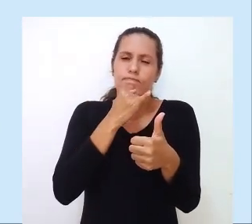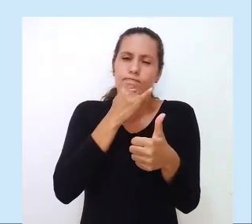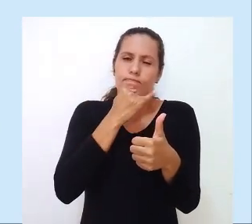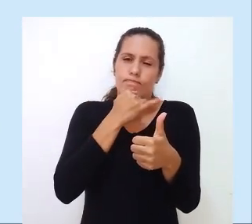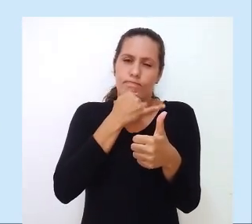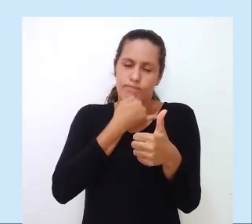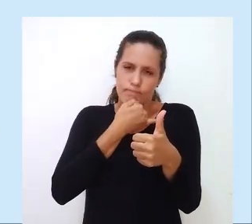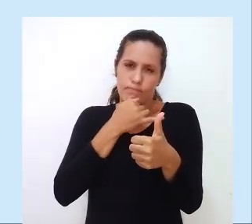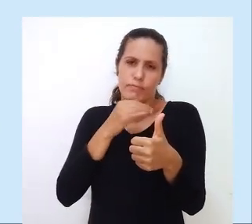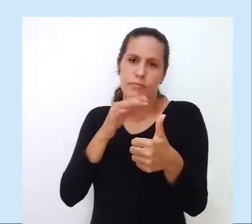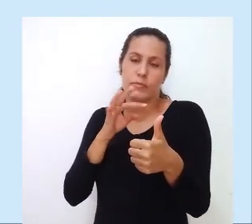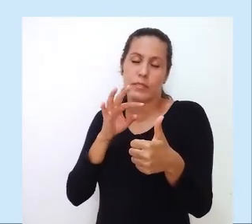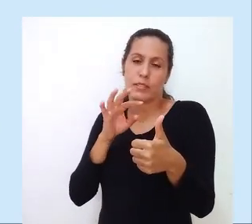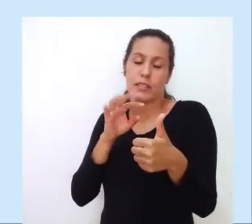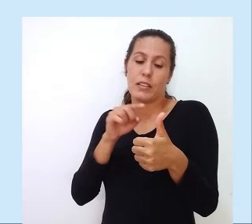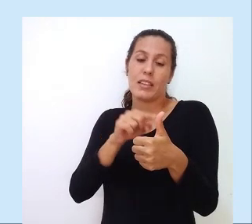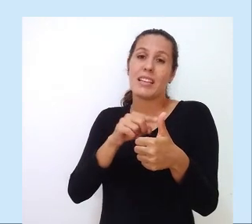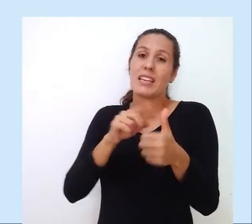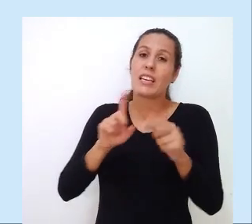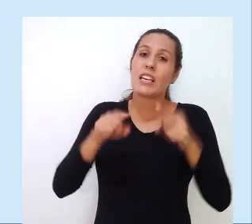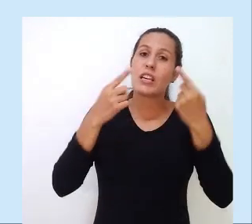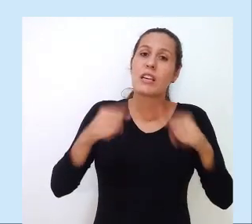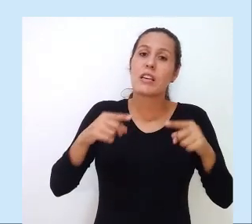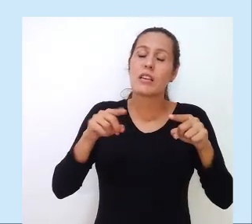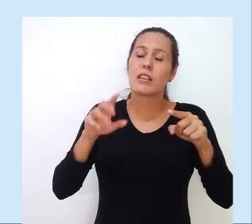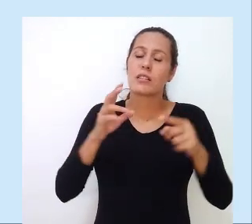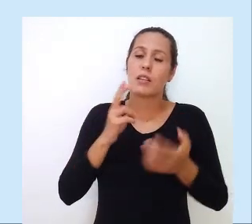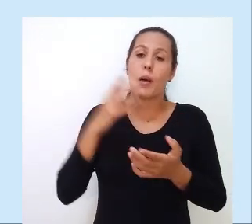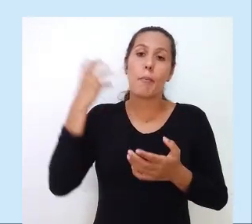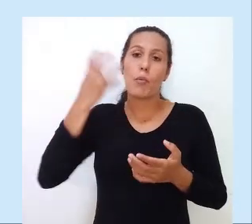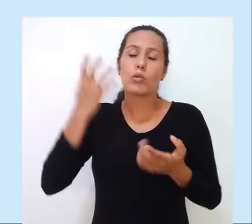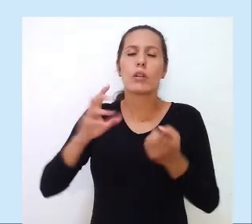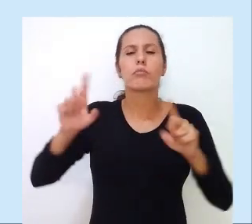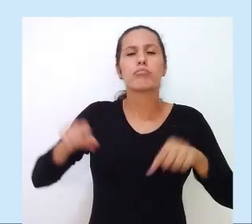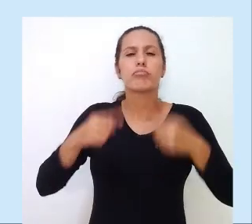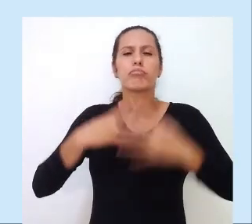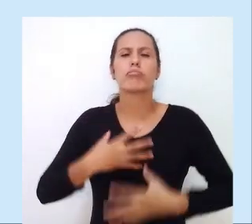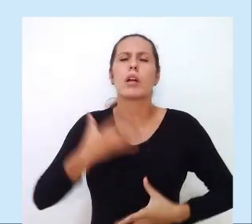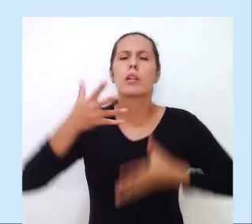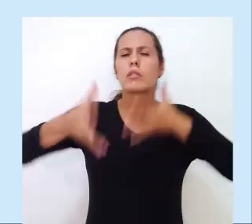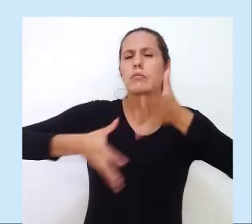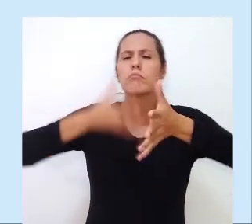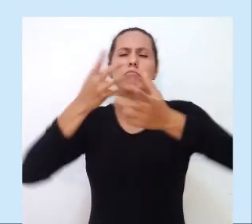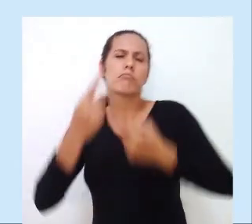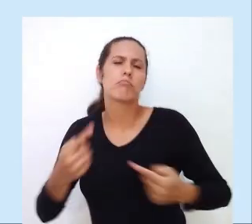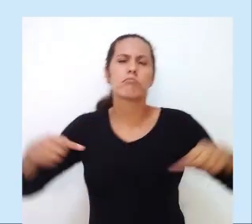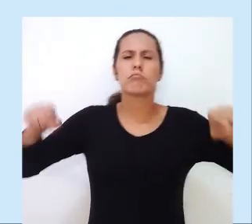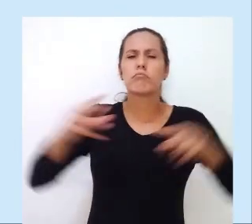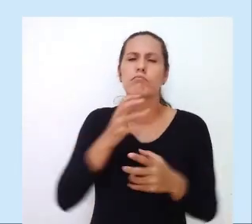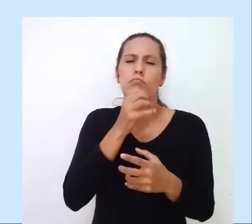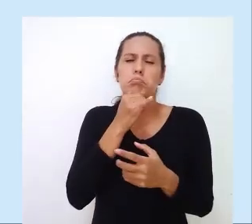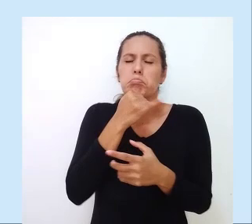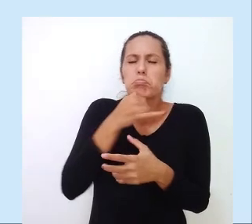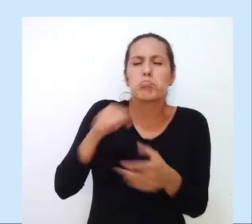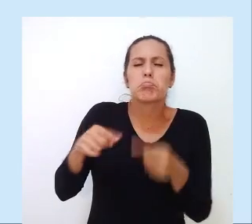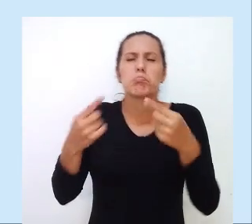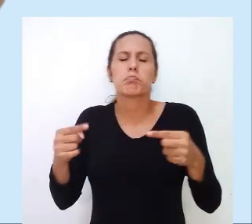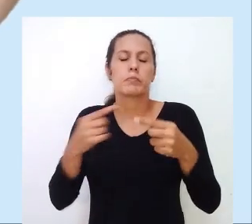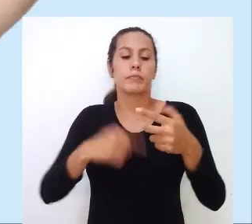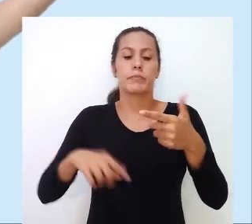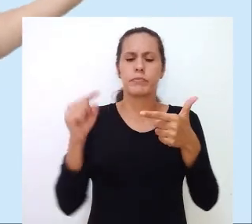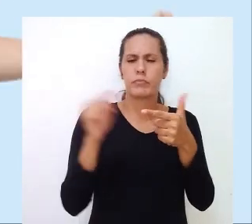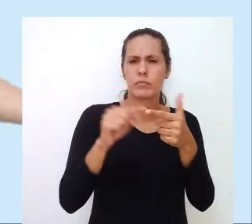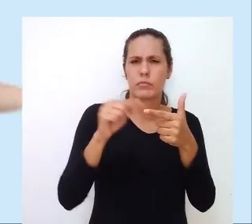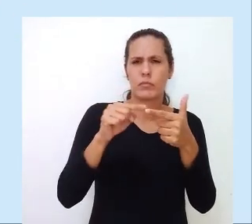dramáticas contadas musicalmente. E no musical, não. Podem